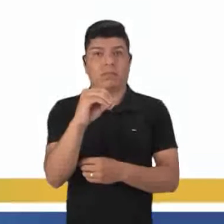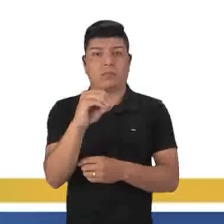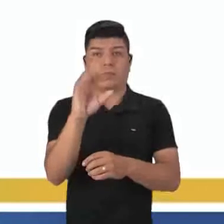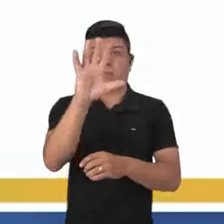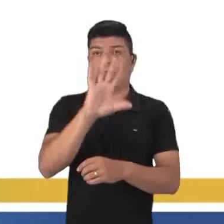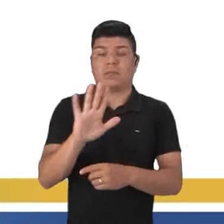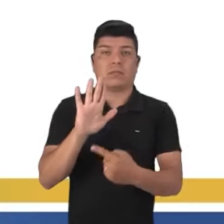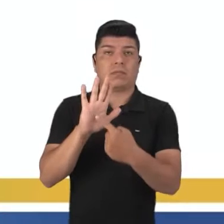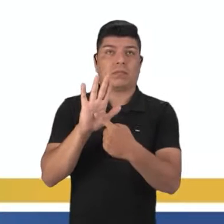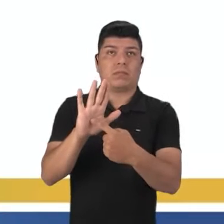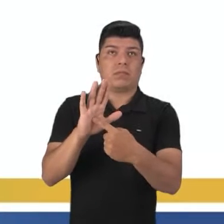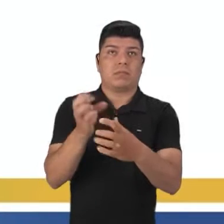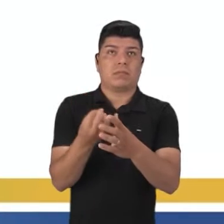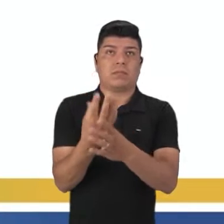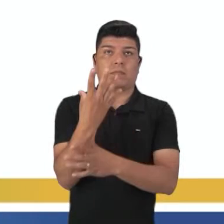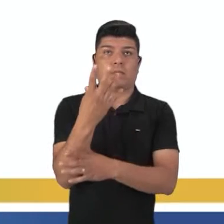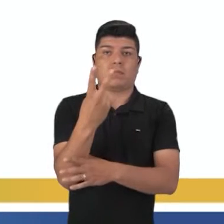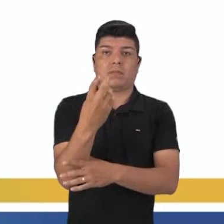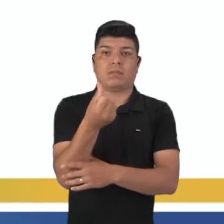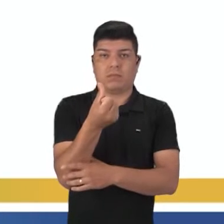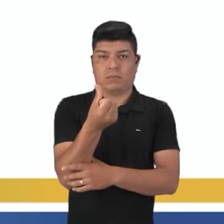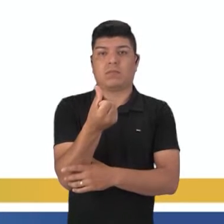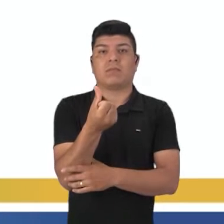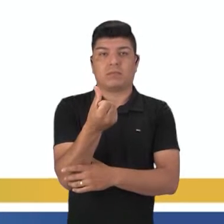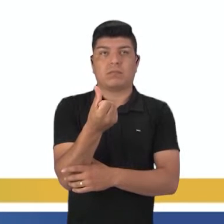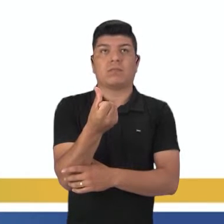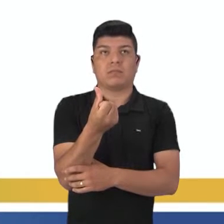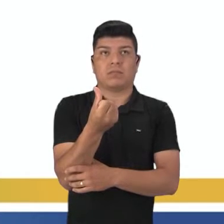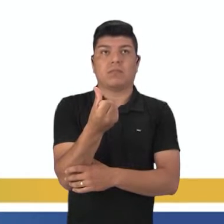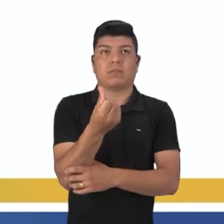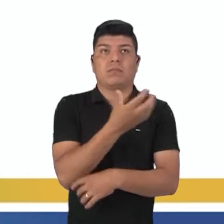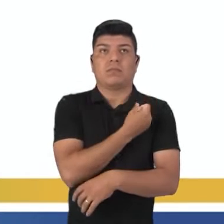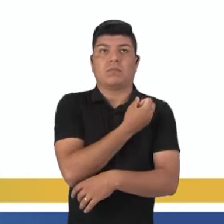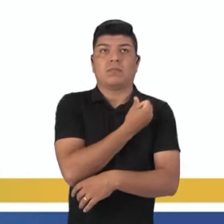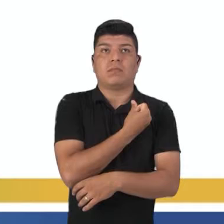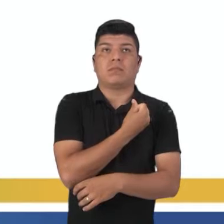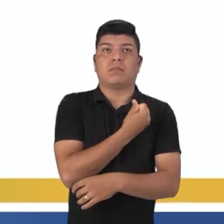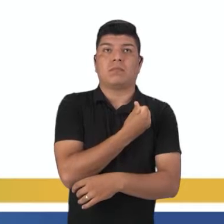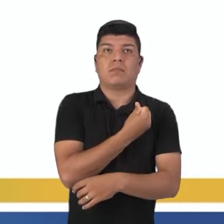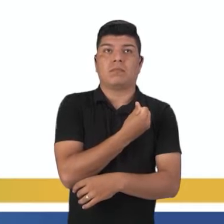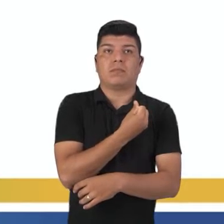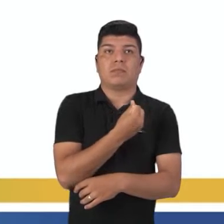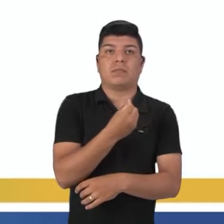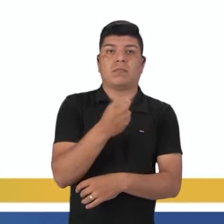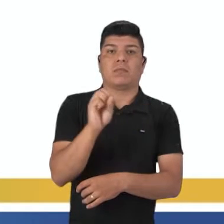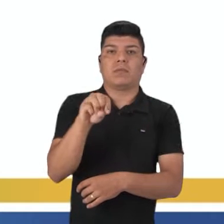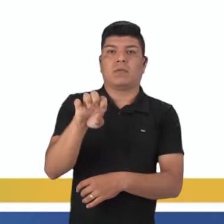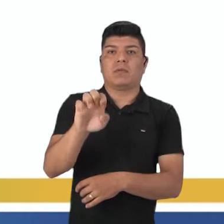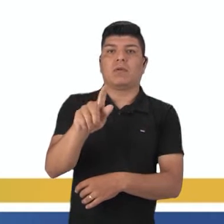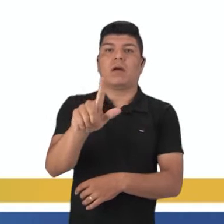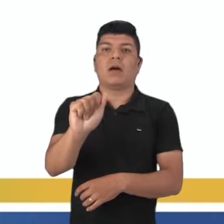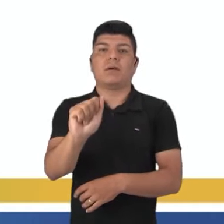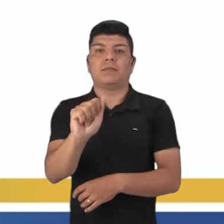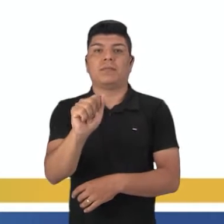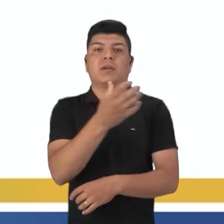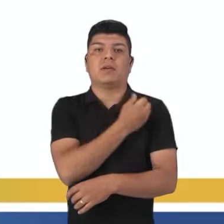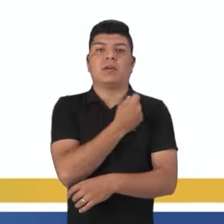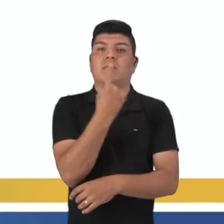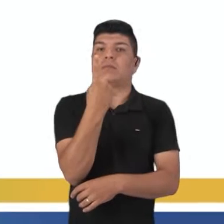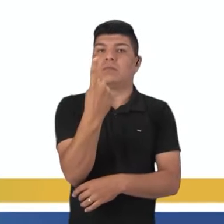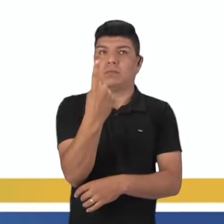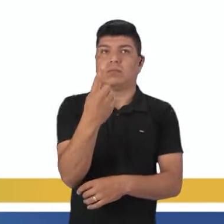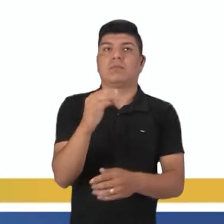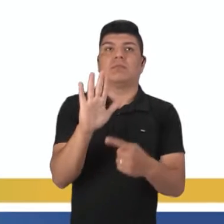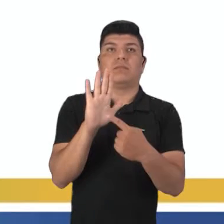espaço amostral é formado por 6 elementos, certo? Então, número de elementos aí de ômega 1, né, que nós vamos chamar de ômega 1, que é o primeiro